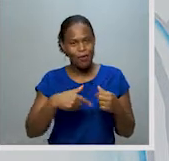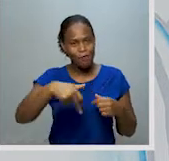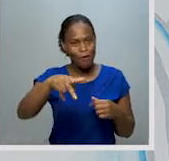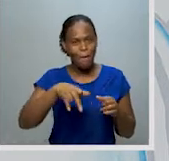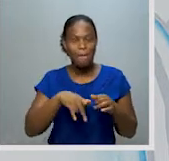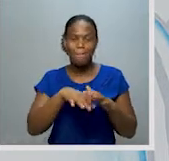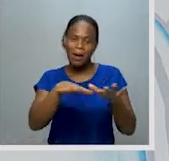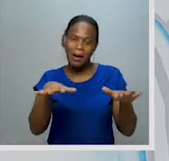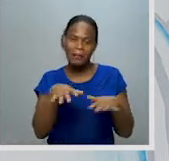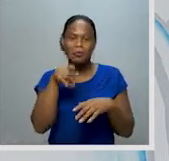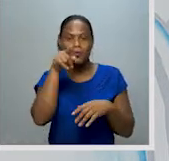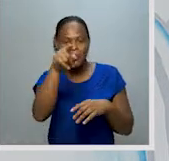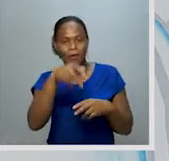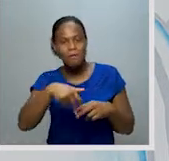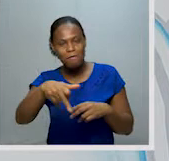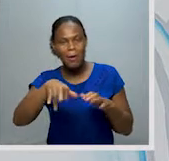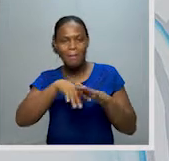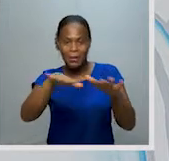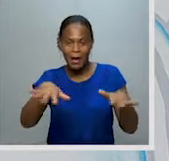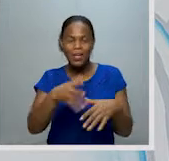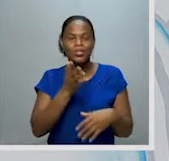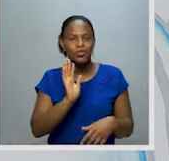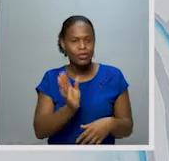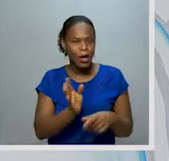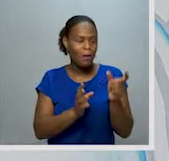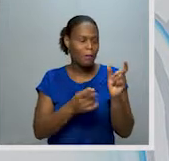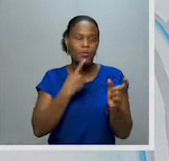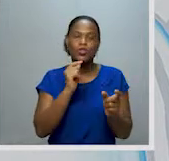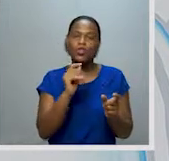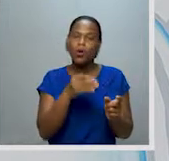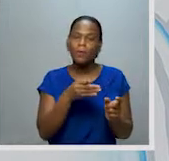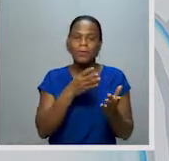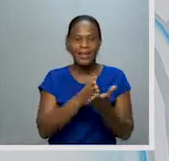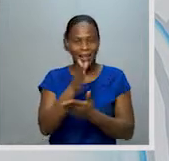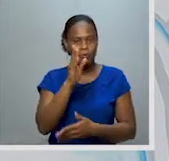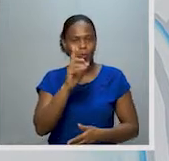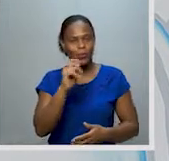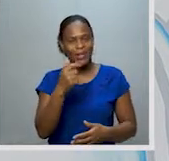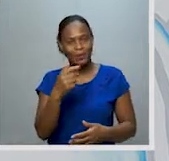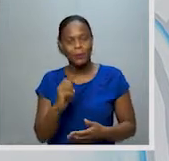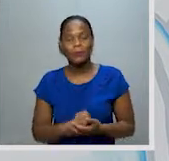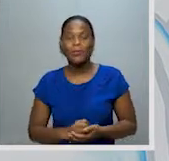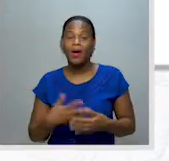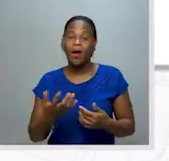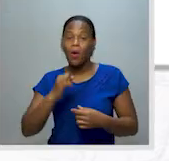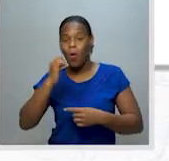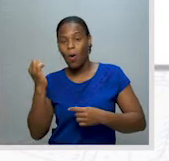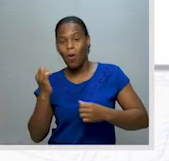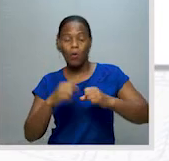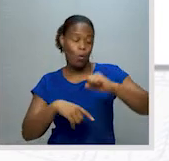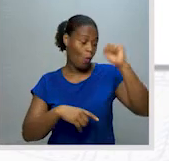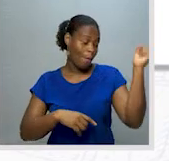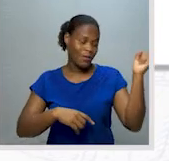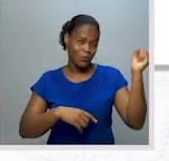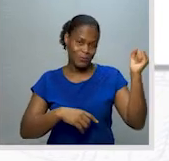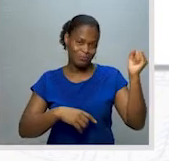praia, tu vais à praia, você já está a utilizar o pronome reto. Em termos de oblíquos, hoje nós